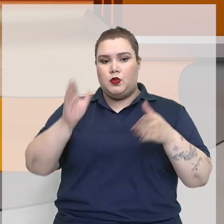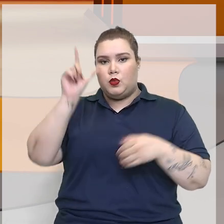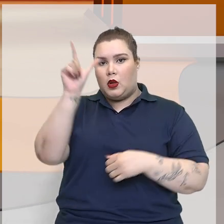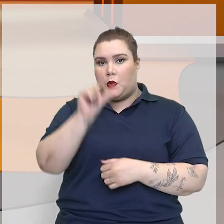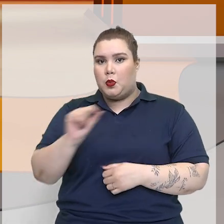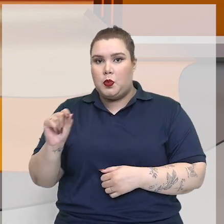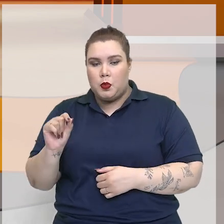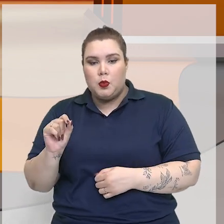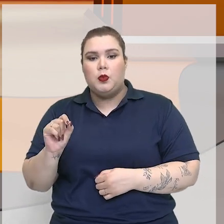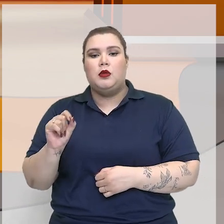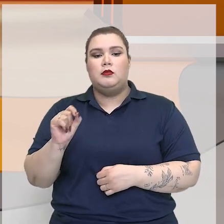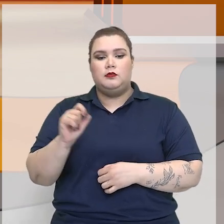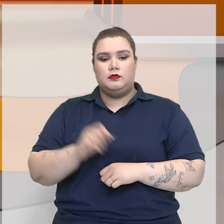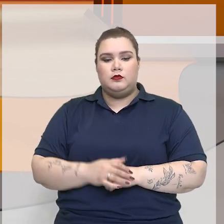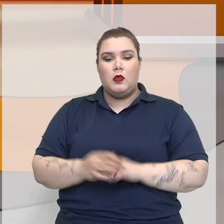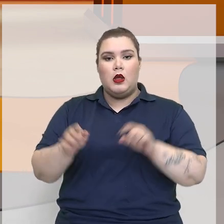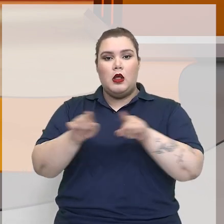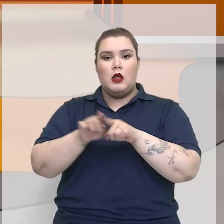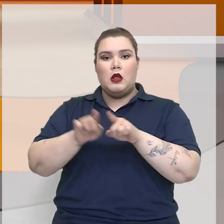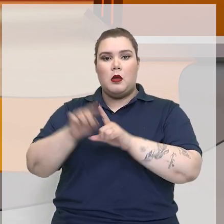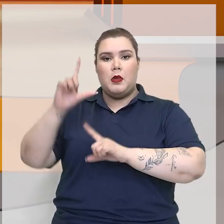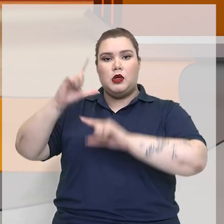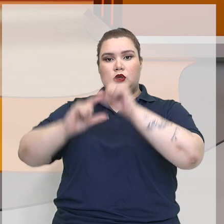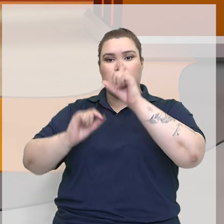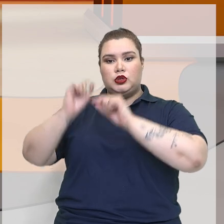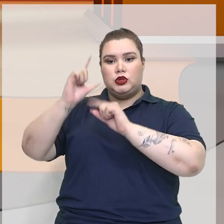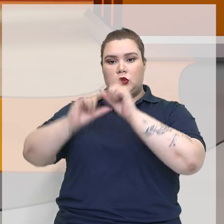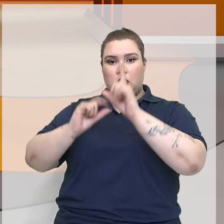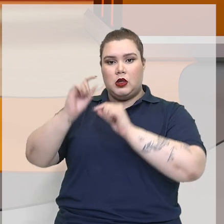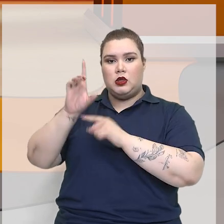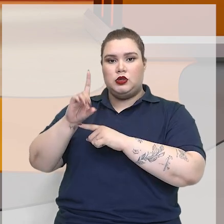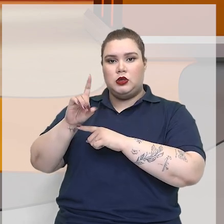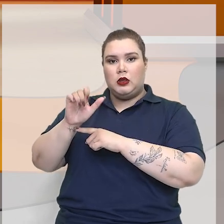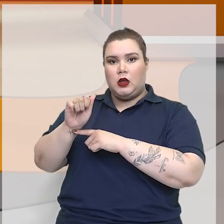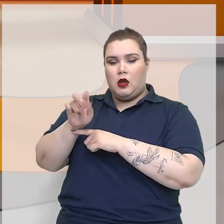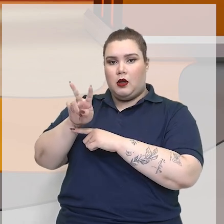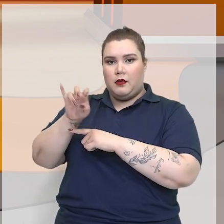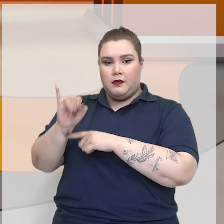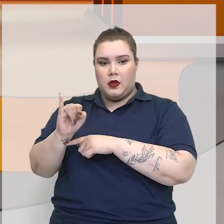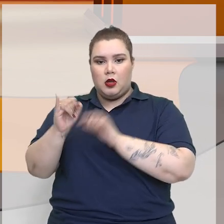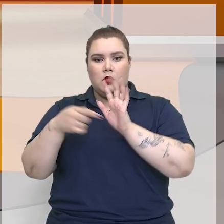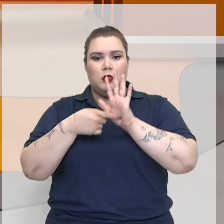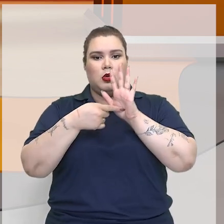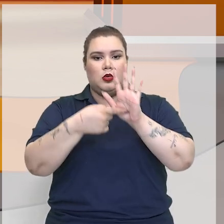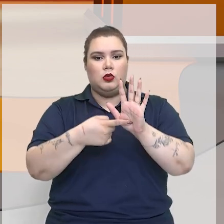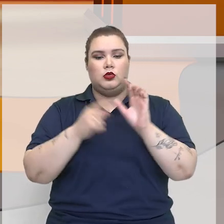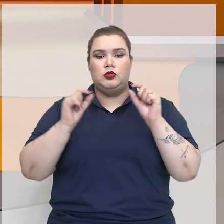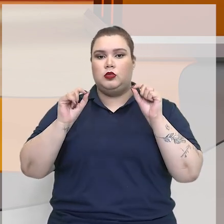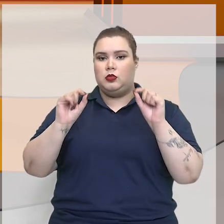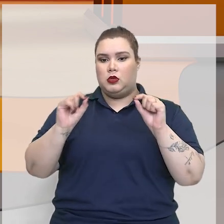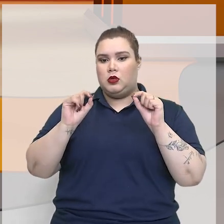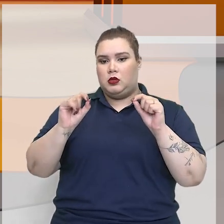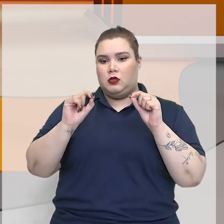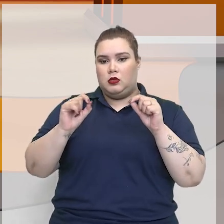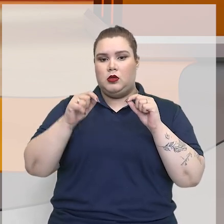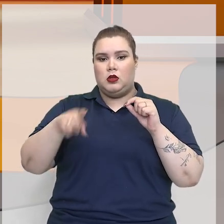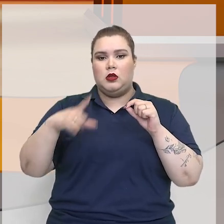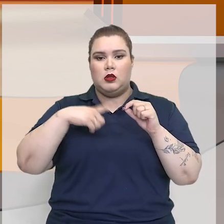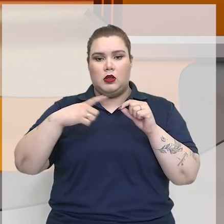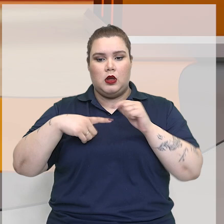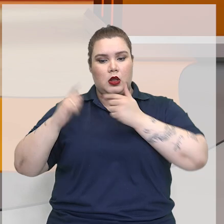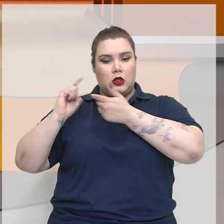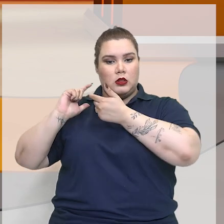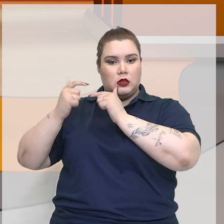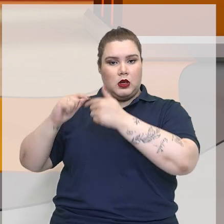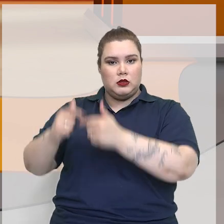lunar, né, a estrela de Davi, que traz consigo, né, justamente essa